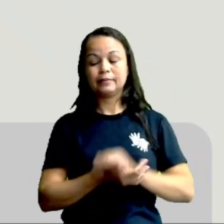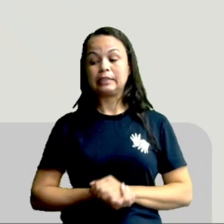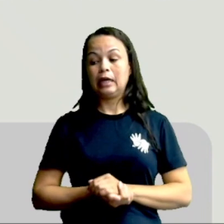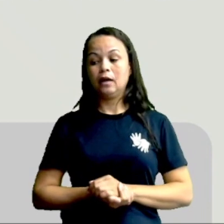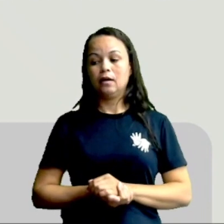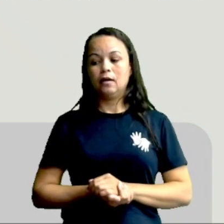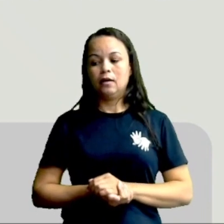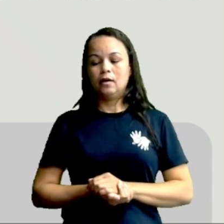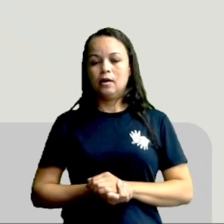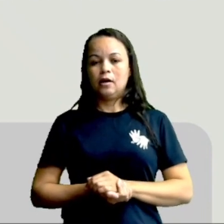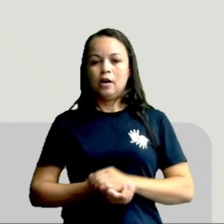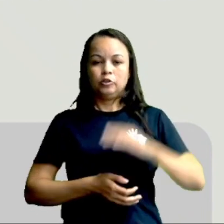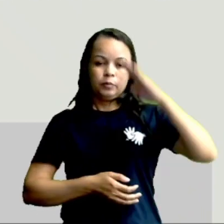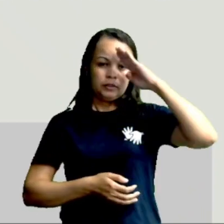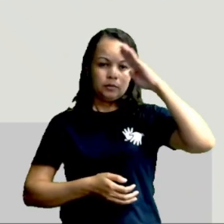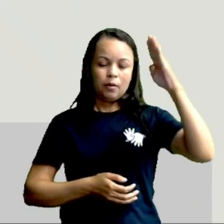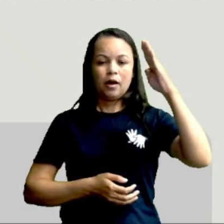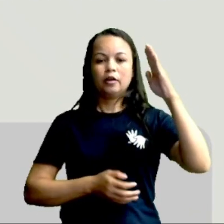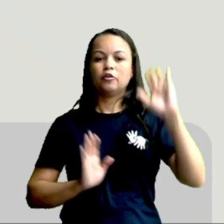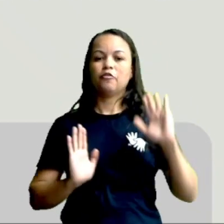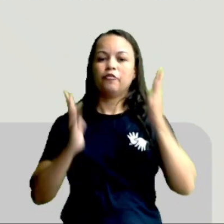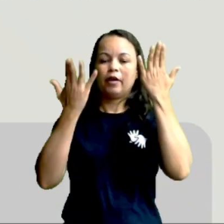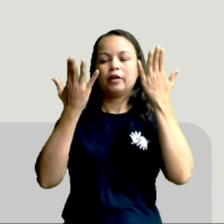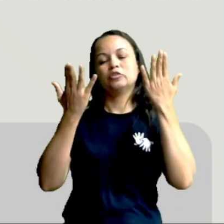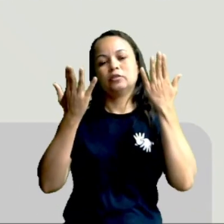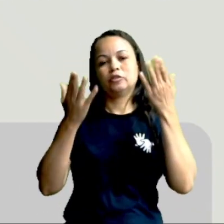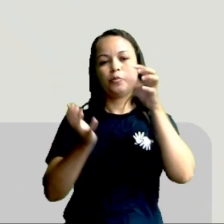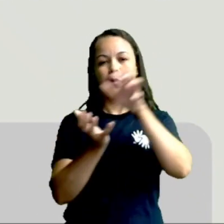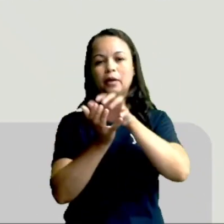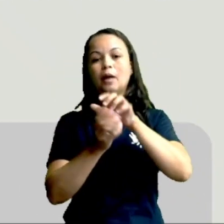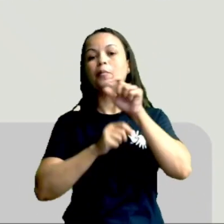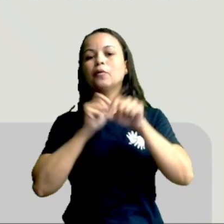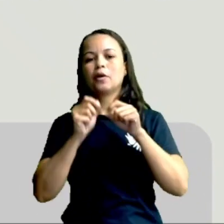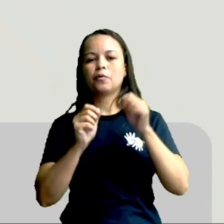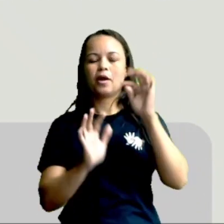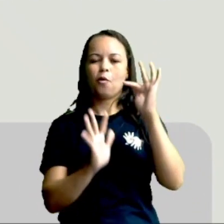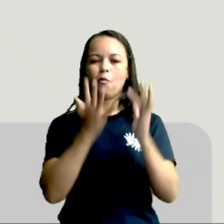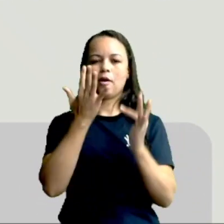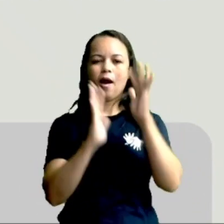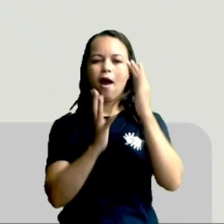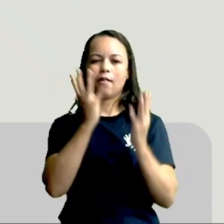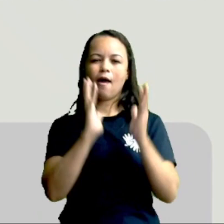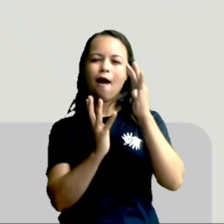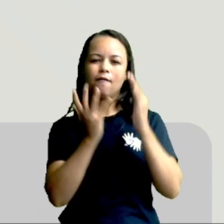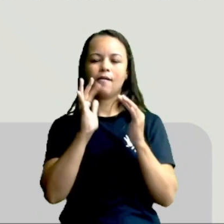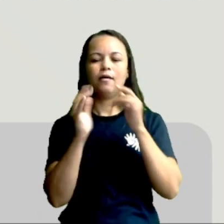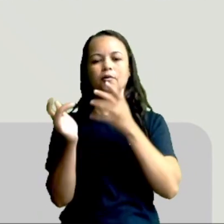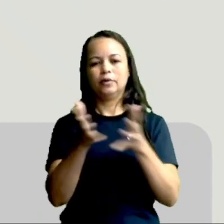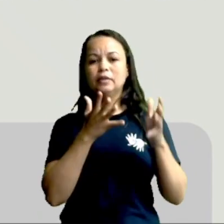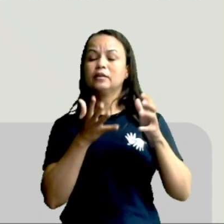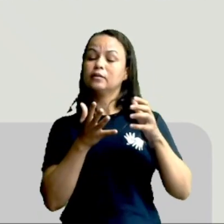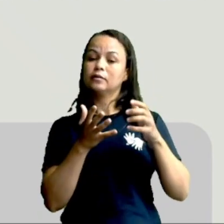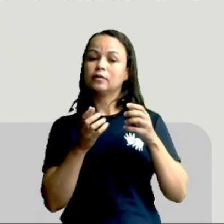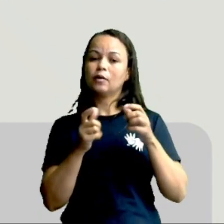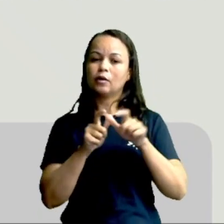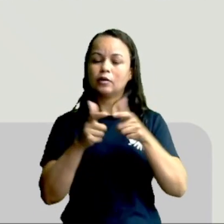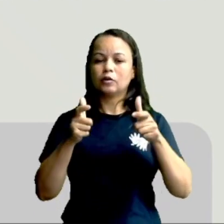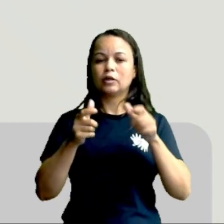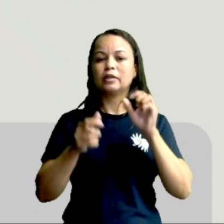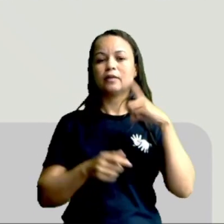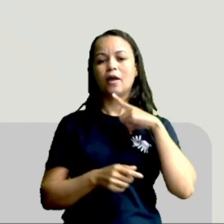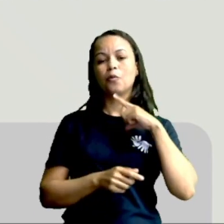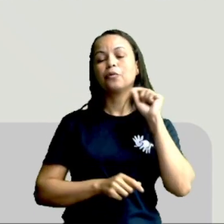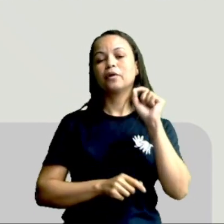principal festividade pernambucana é o Carnaval, festa em que predominam manifestações tradicionais, como o